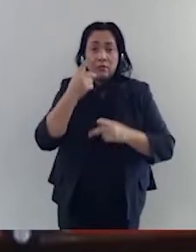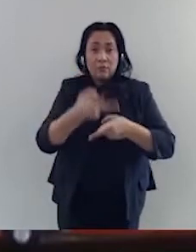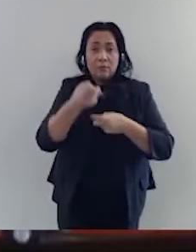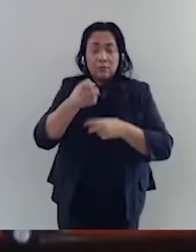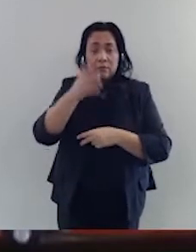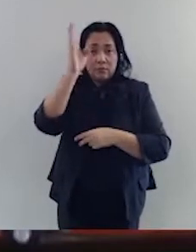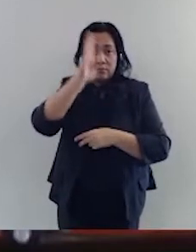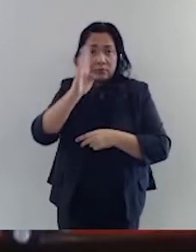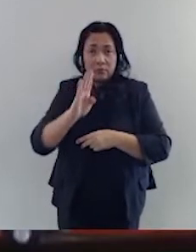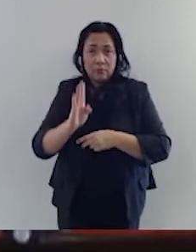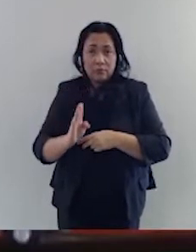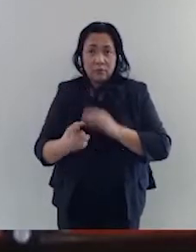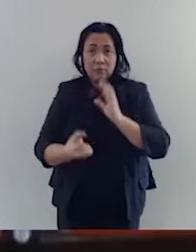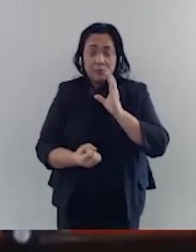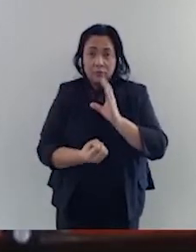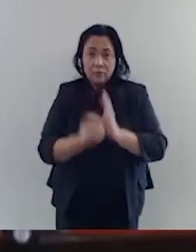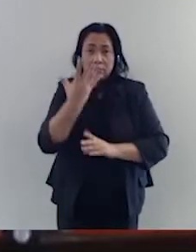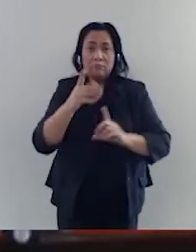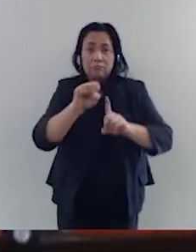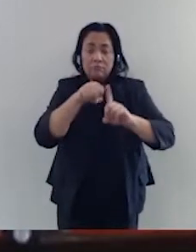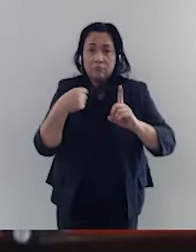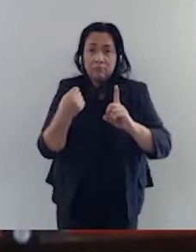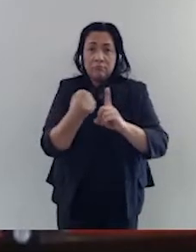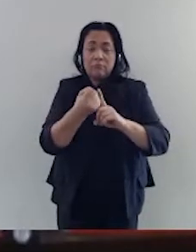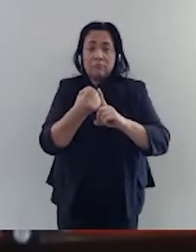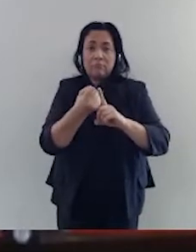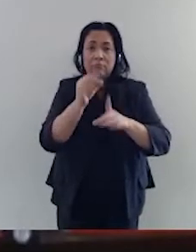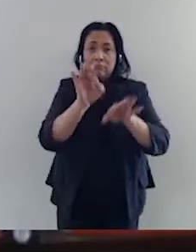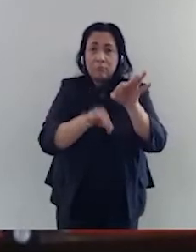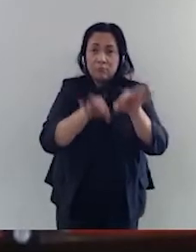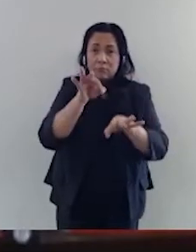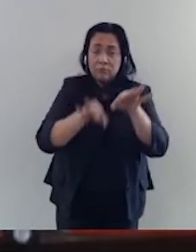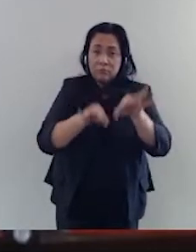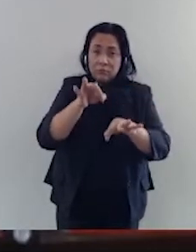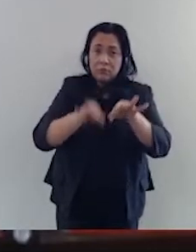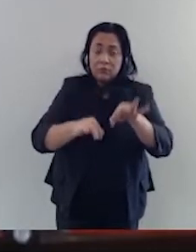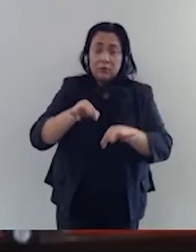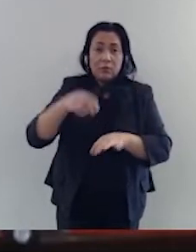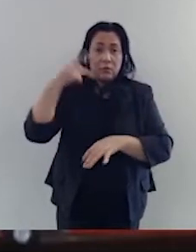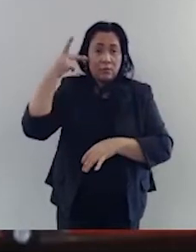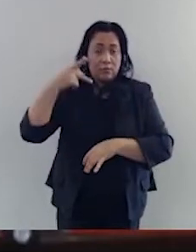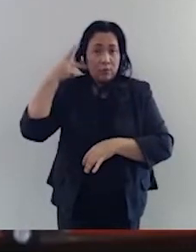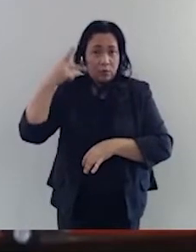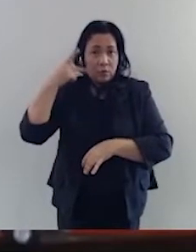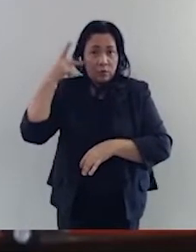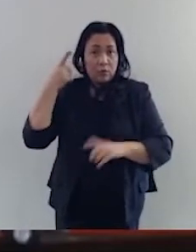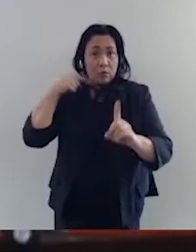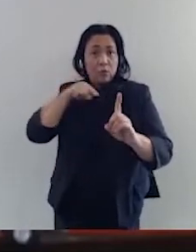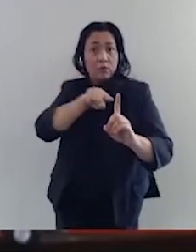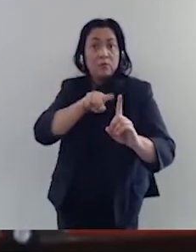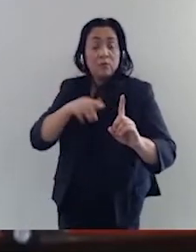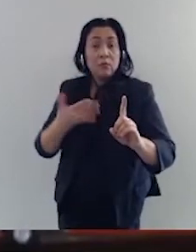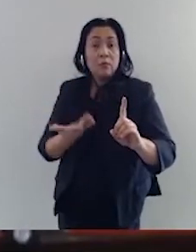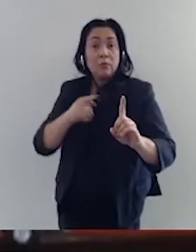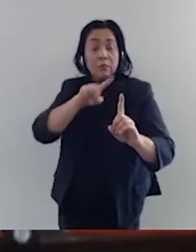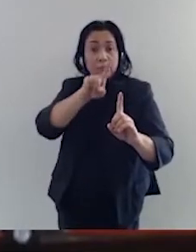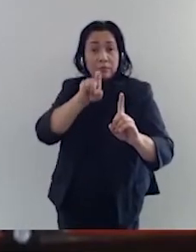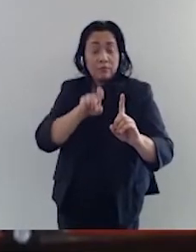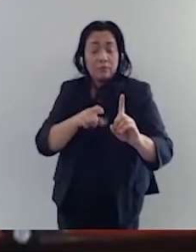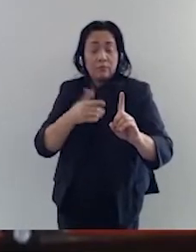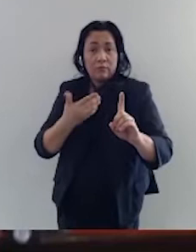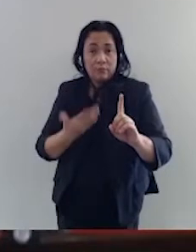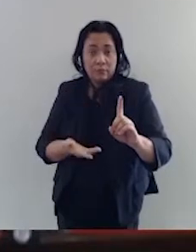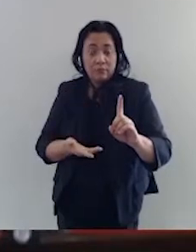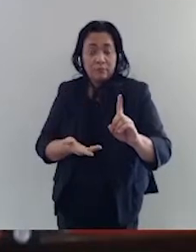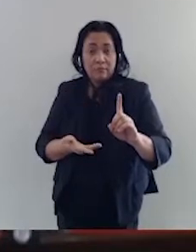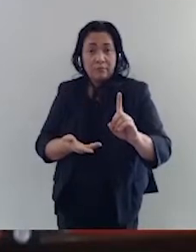ordem social, jurídica e política, o grande desafio estava exatamente